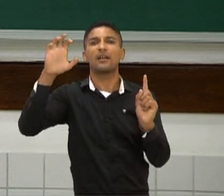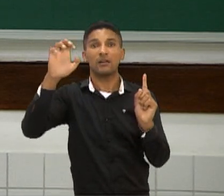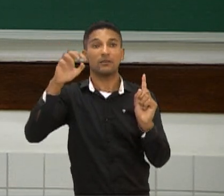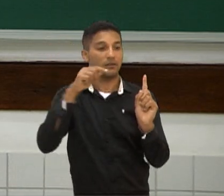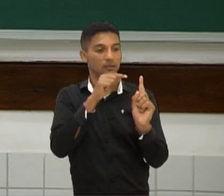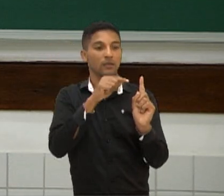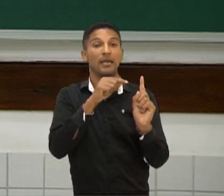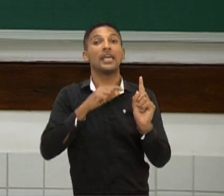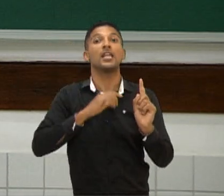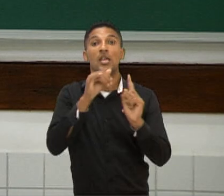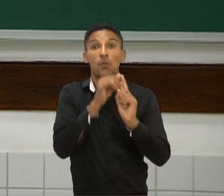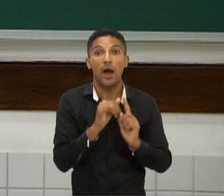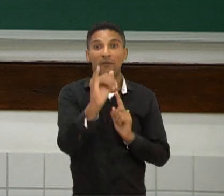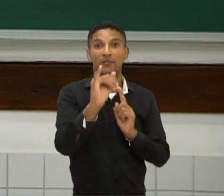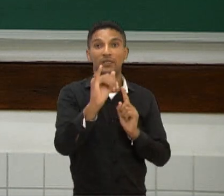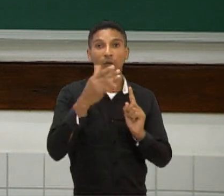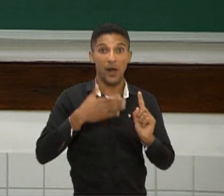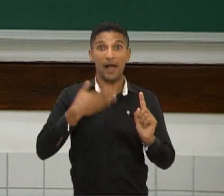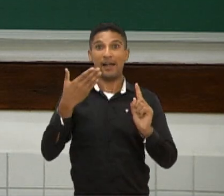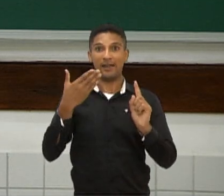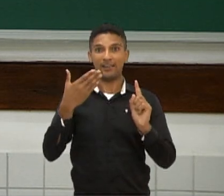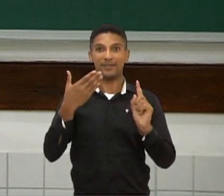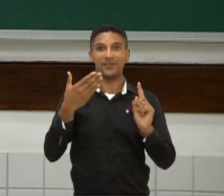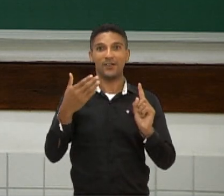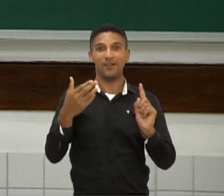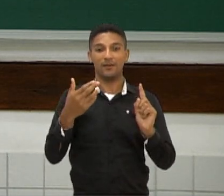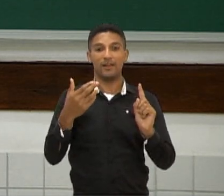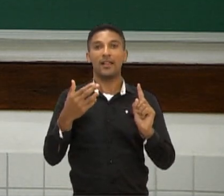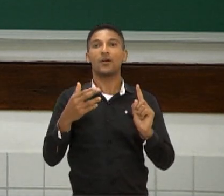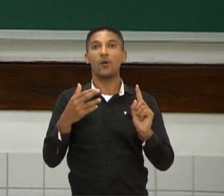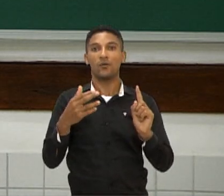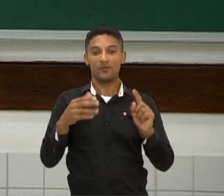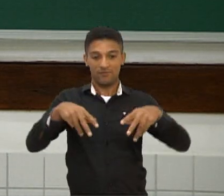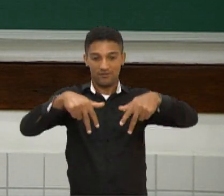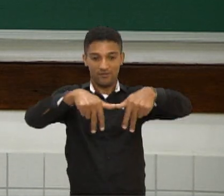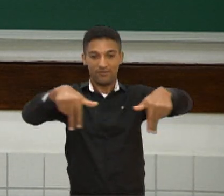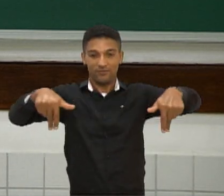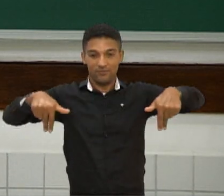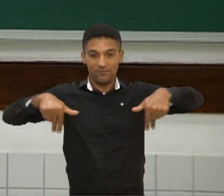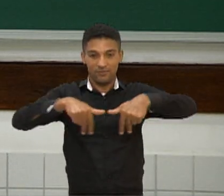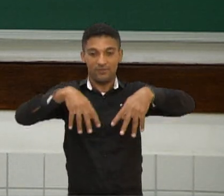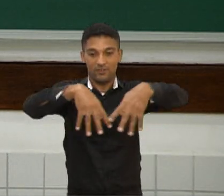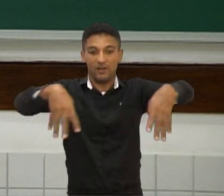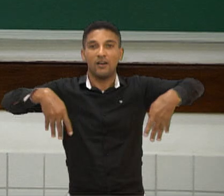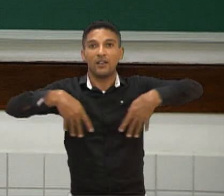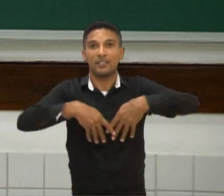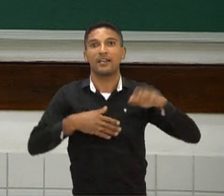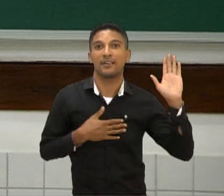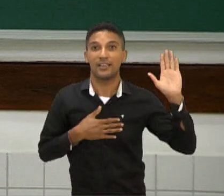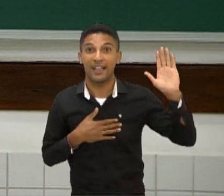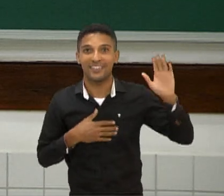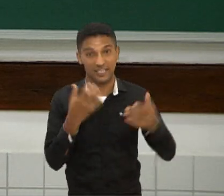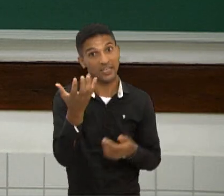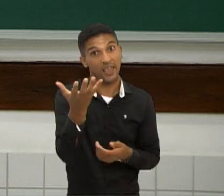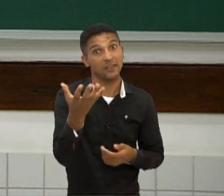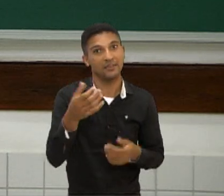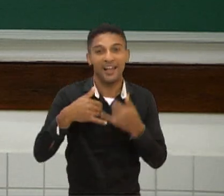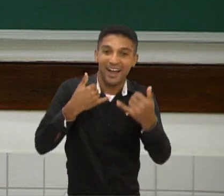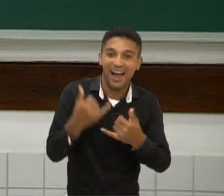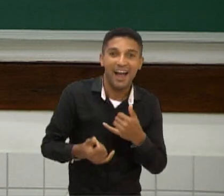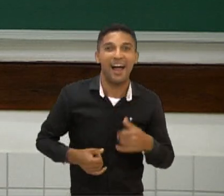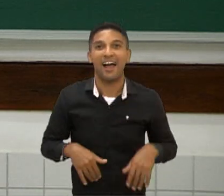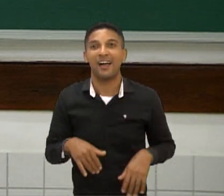sério, em uma coisa mais divertida, uma festa, né? Porque você vai dançar, você quer se divertir, você